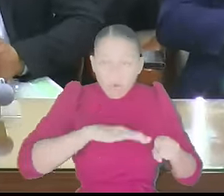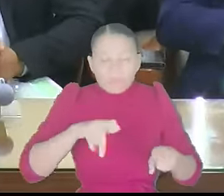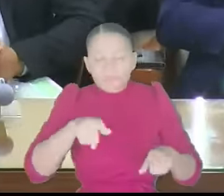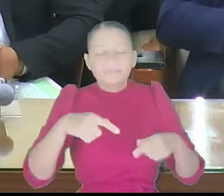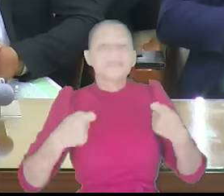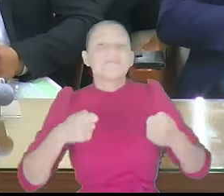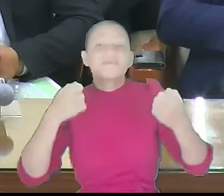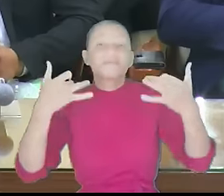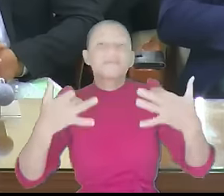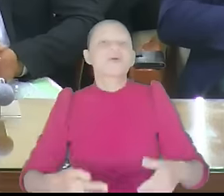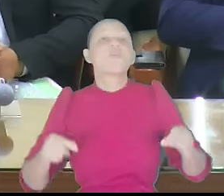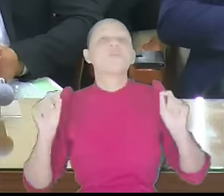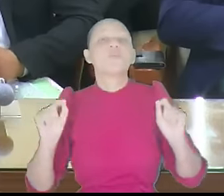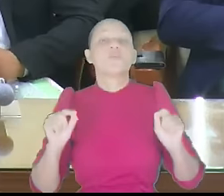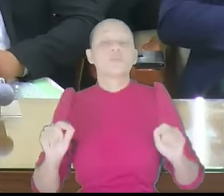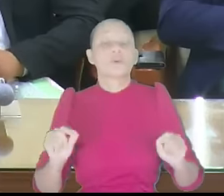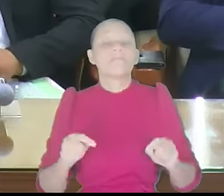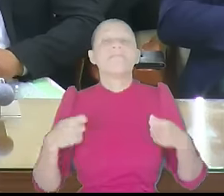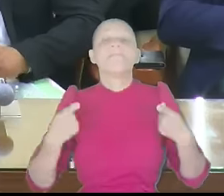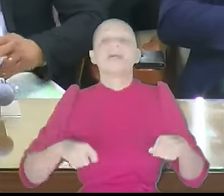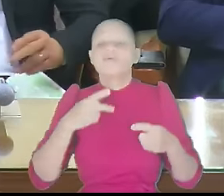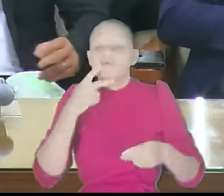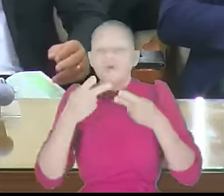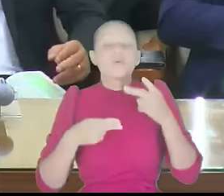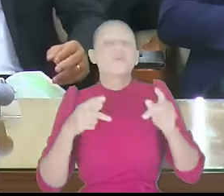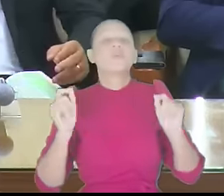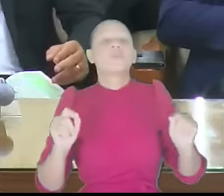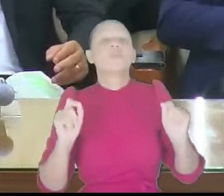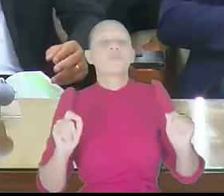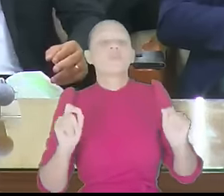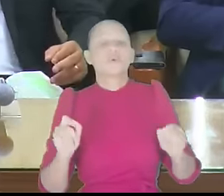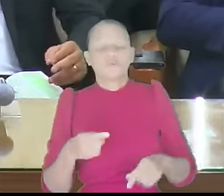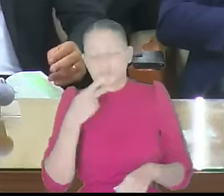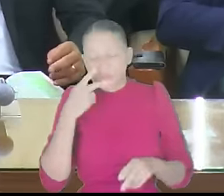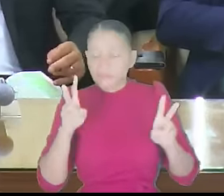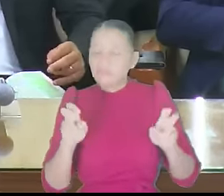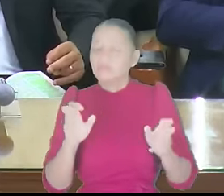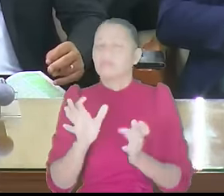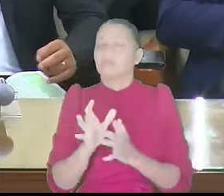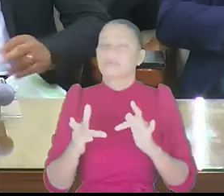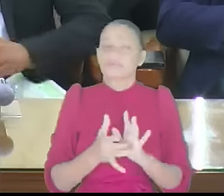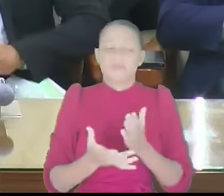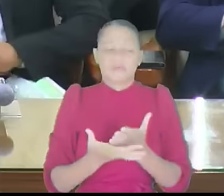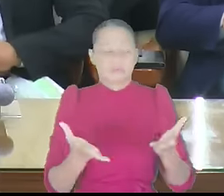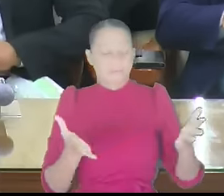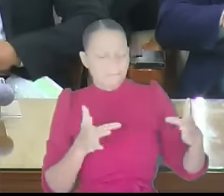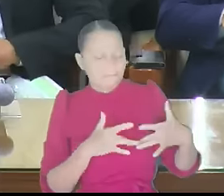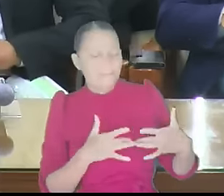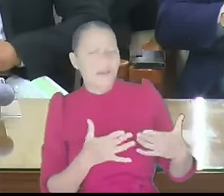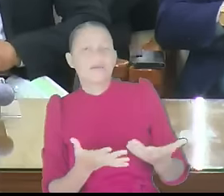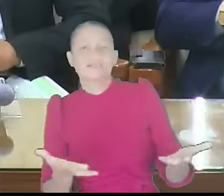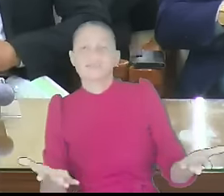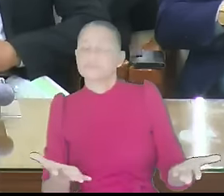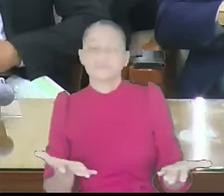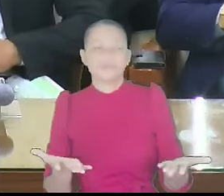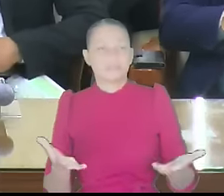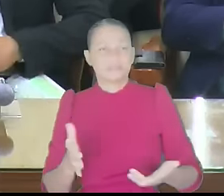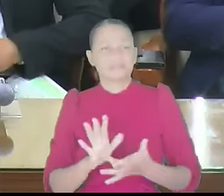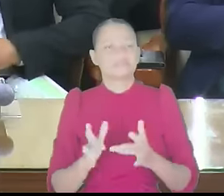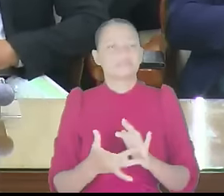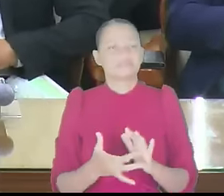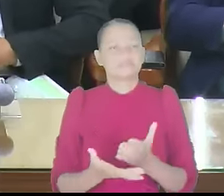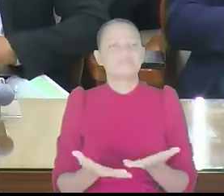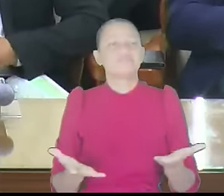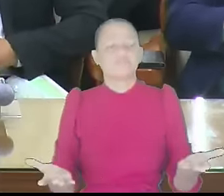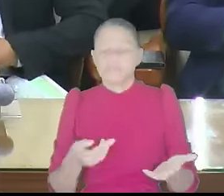quem? De Jesus. Precisa falar de quem? De Jesus. Fale de Jesus, que eles vão se apaixonar e vão procurar Jesus. Agora você não